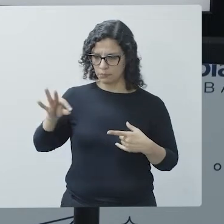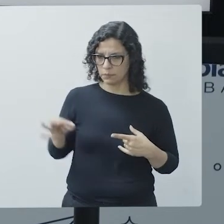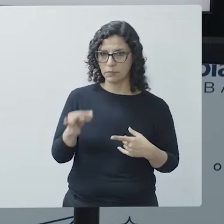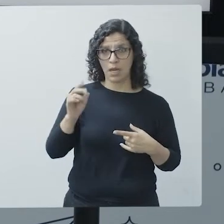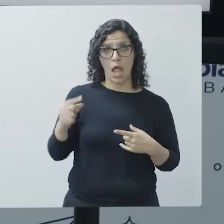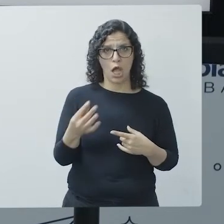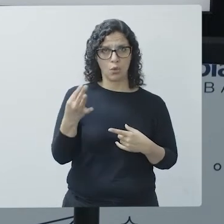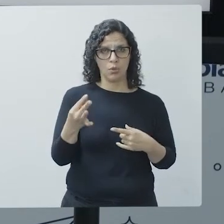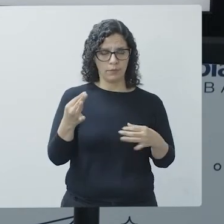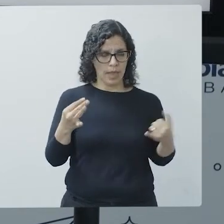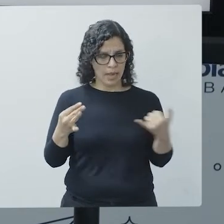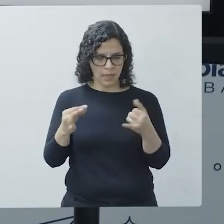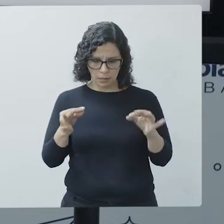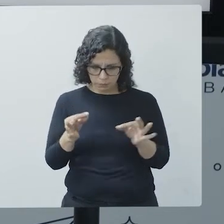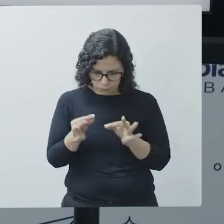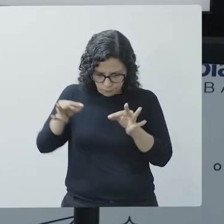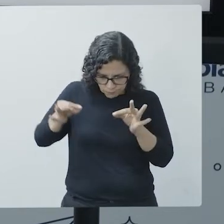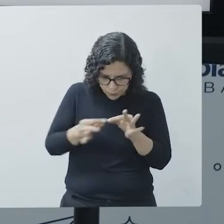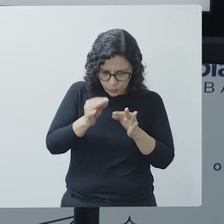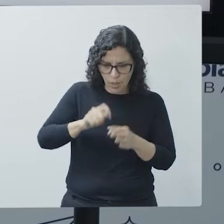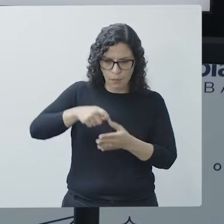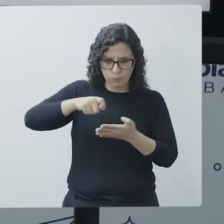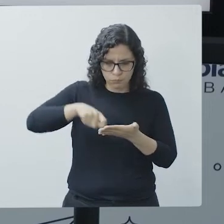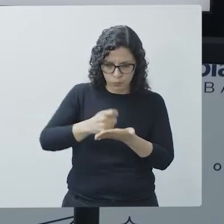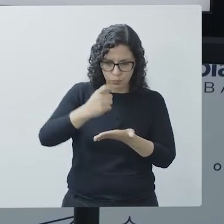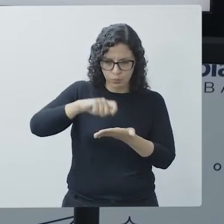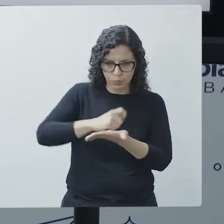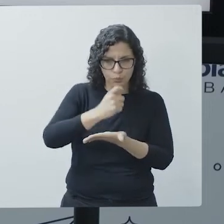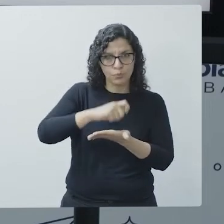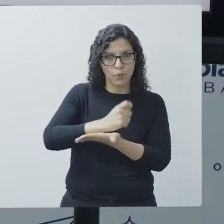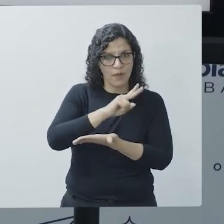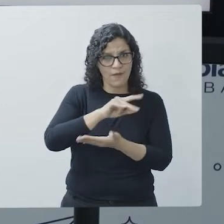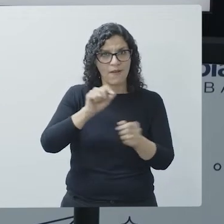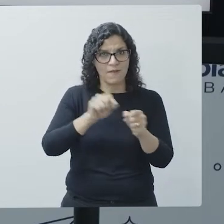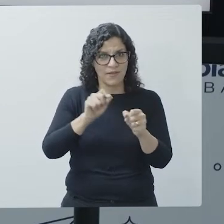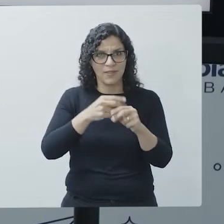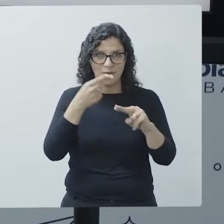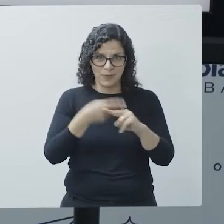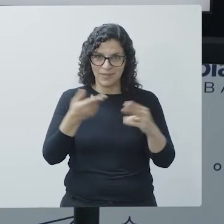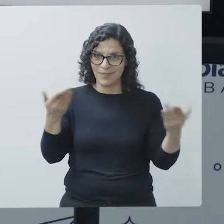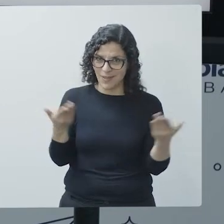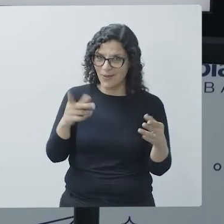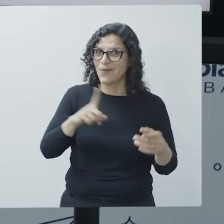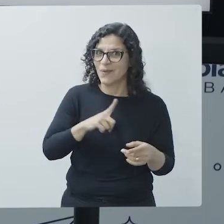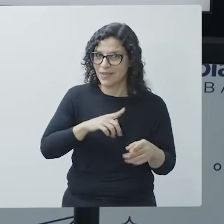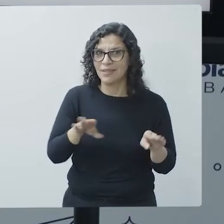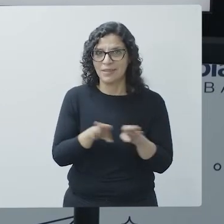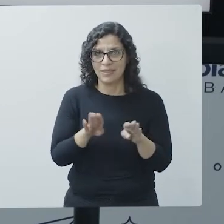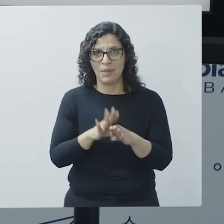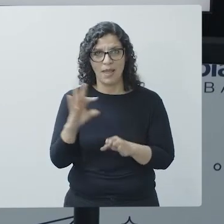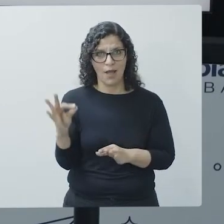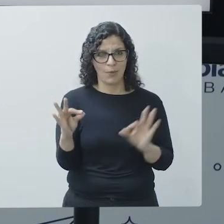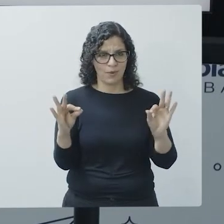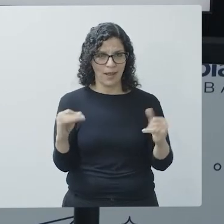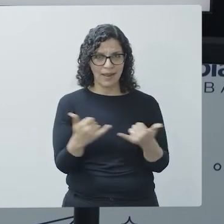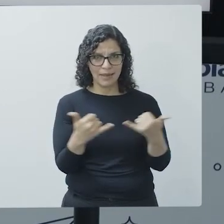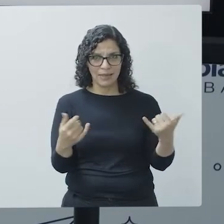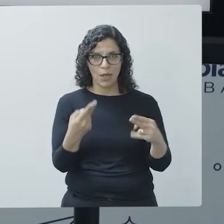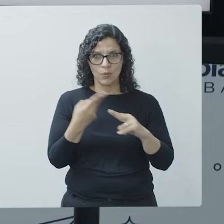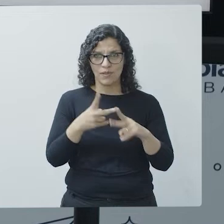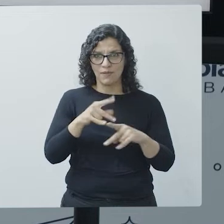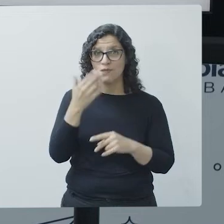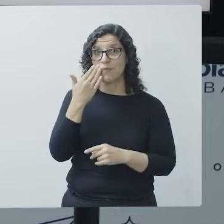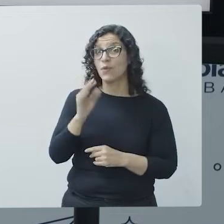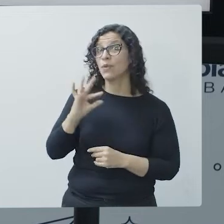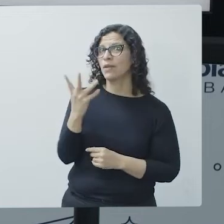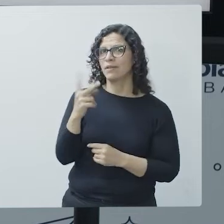humano mesmo, chegou alguém ali que vai usar ali esses itens, né? Tanto a agulha como a linha. Vamos